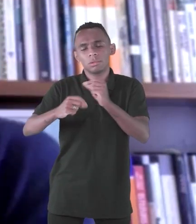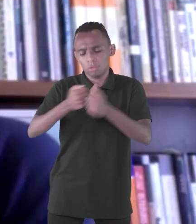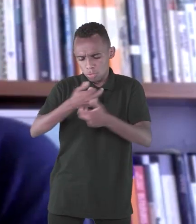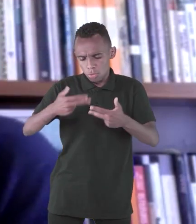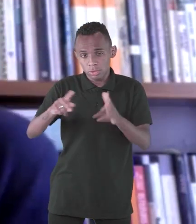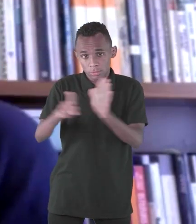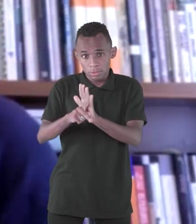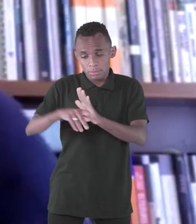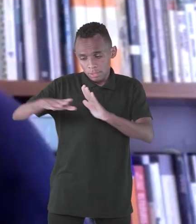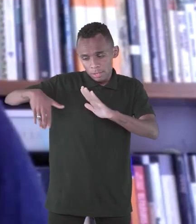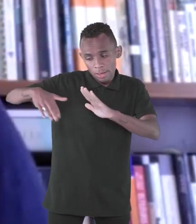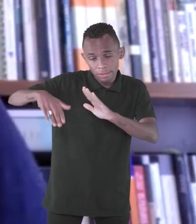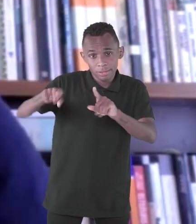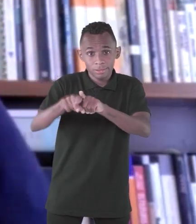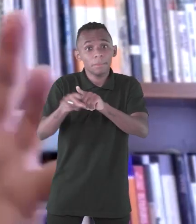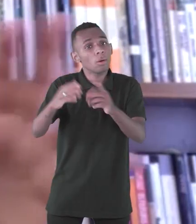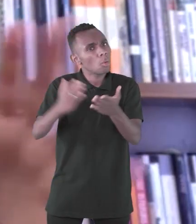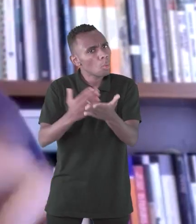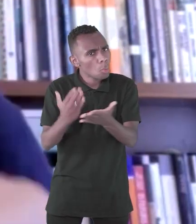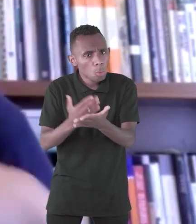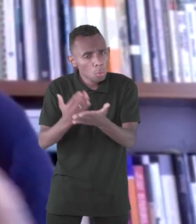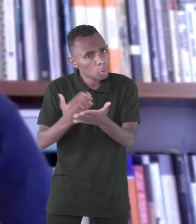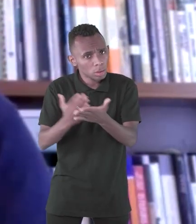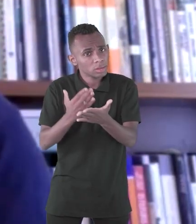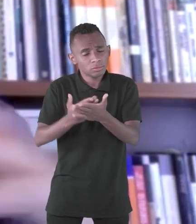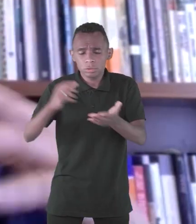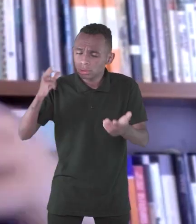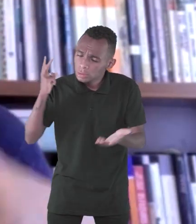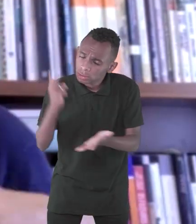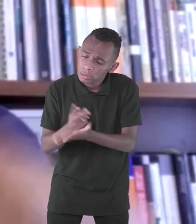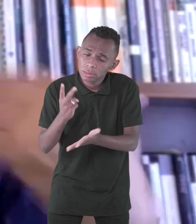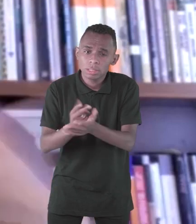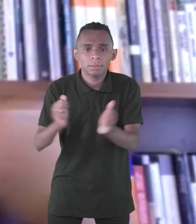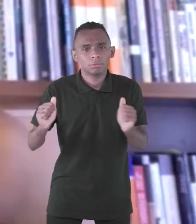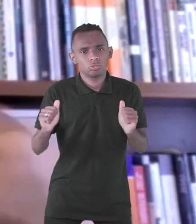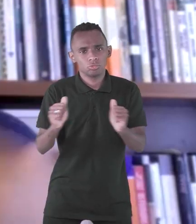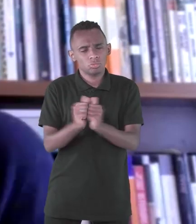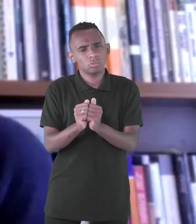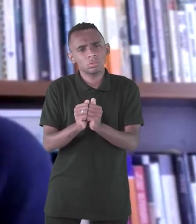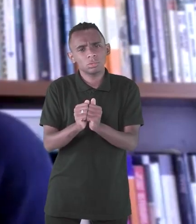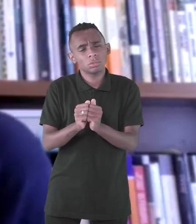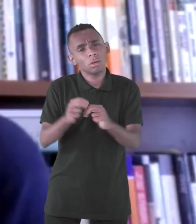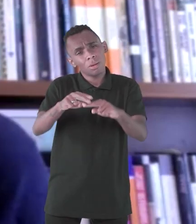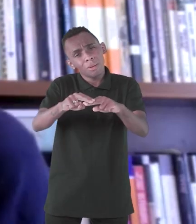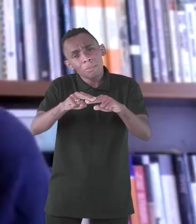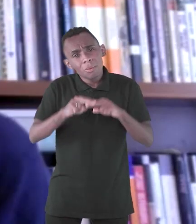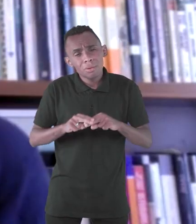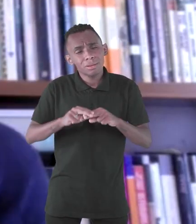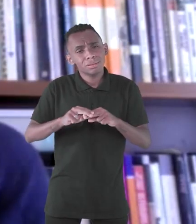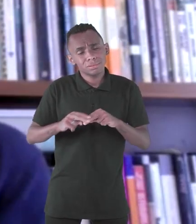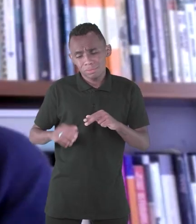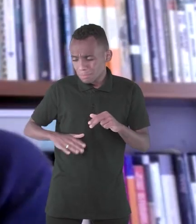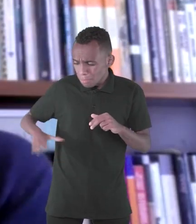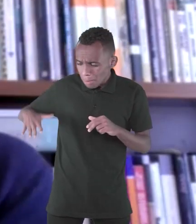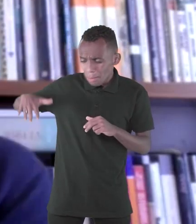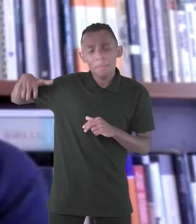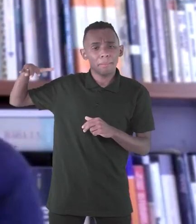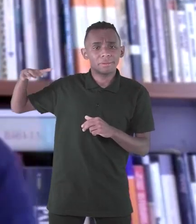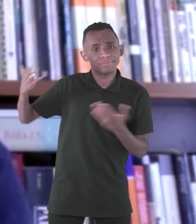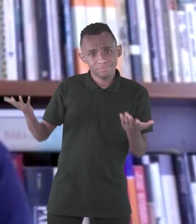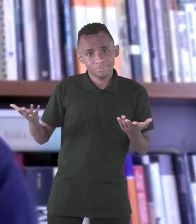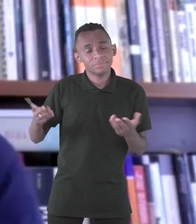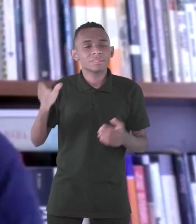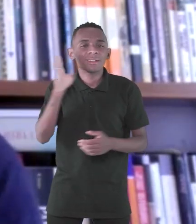uma nadadinha e um livro, sempre. E de qualquer maneira o livro estava sempre do meu lado. E acho que foi por aí, eu acho que é